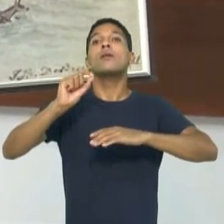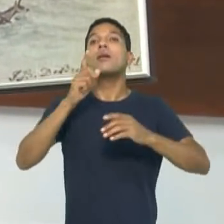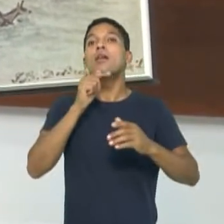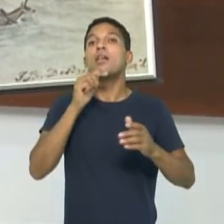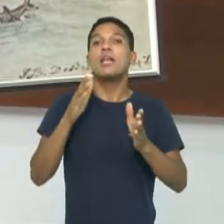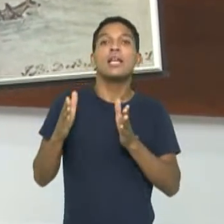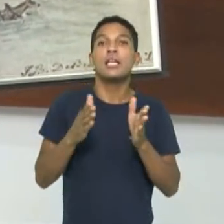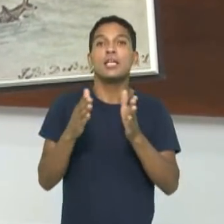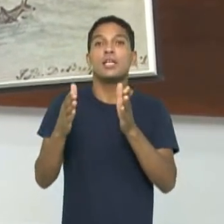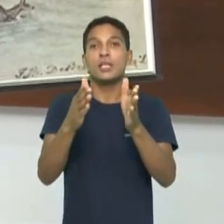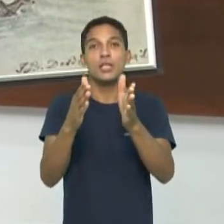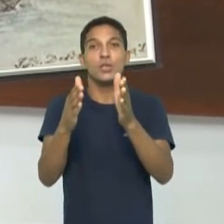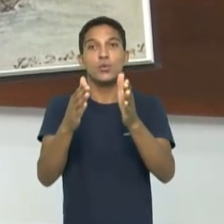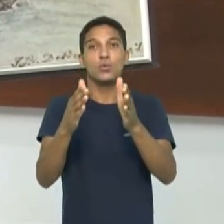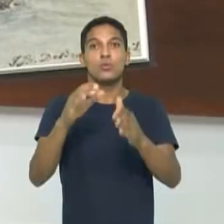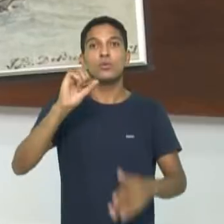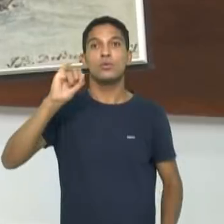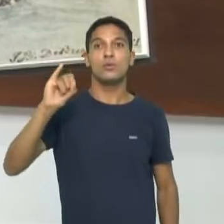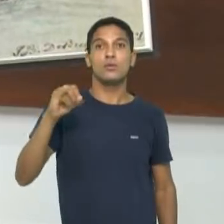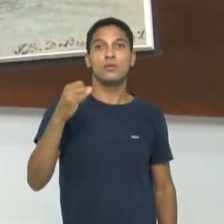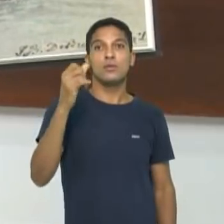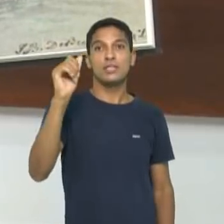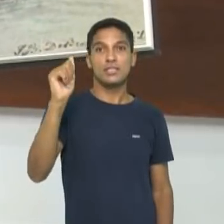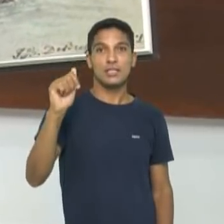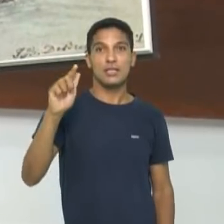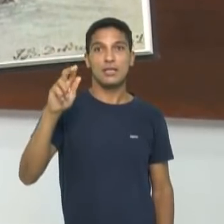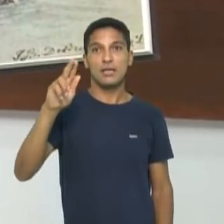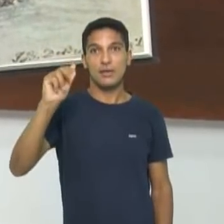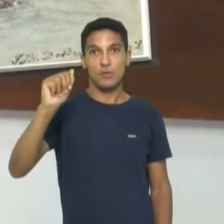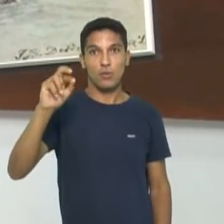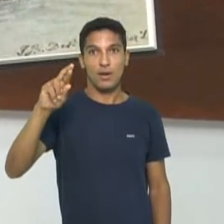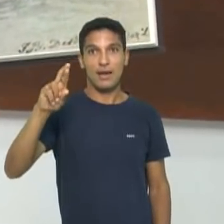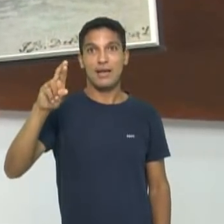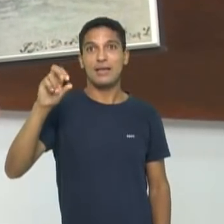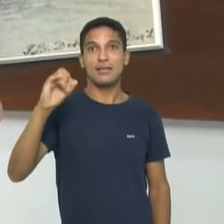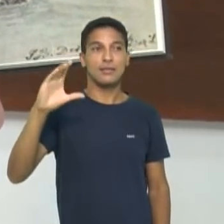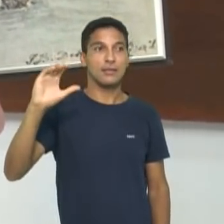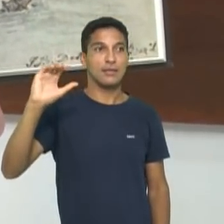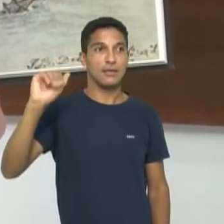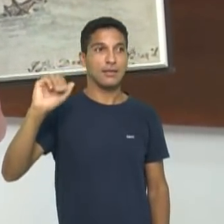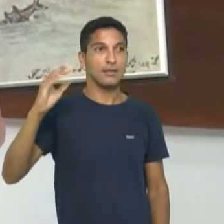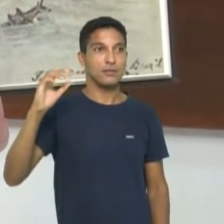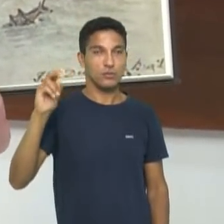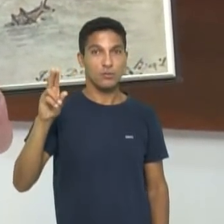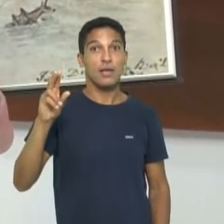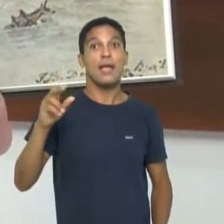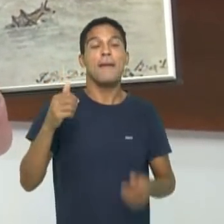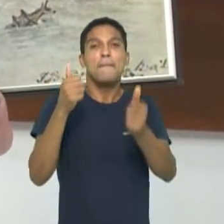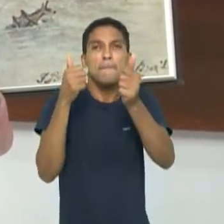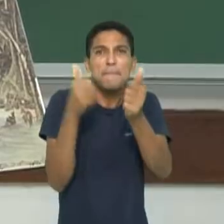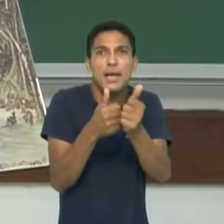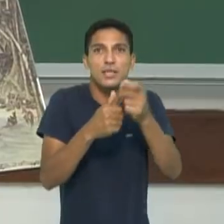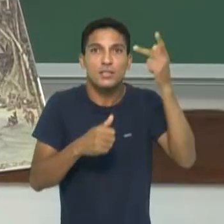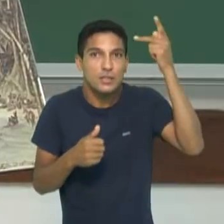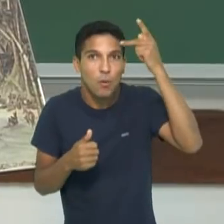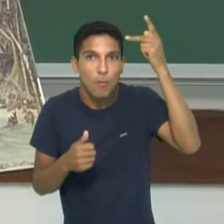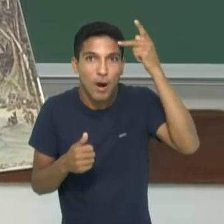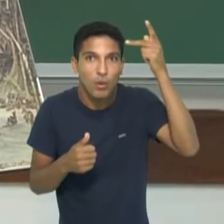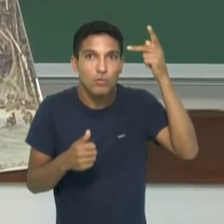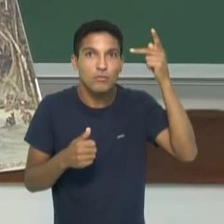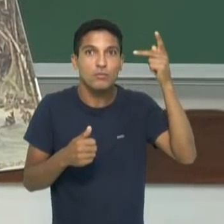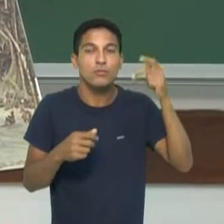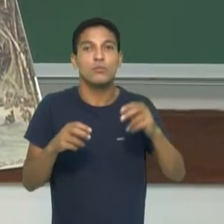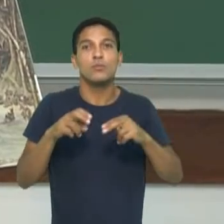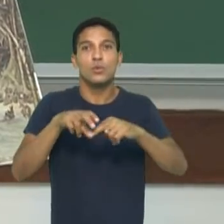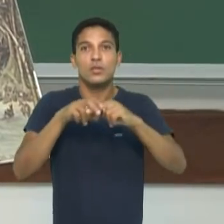aqui é de 1827. Olha a dificuldade deles com a tropa passando. Por isso que, às vezes, eles paravam nessas